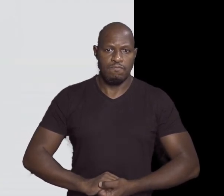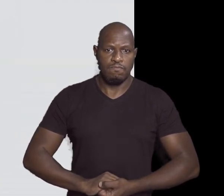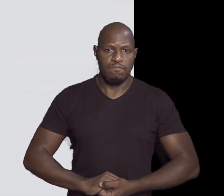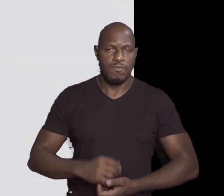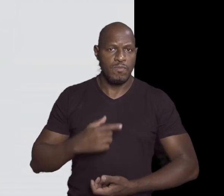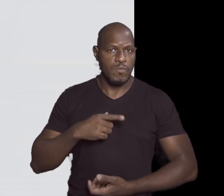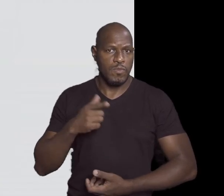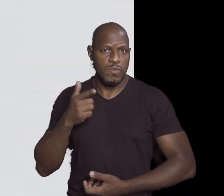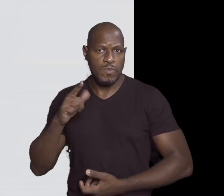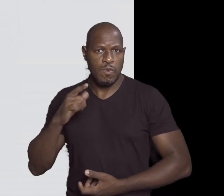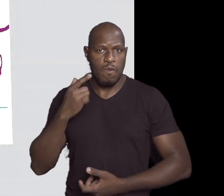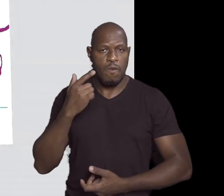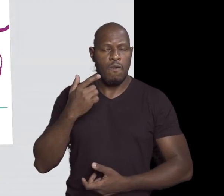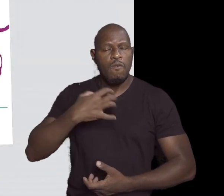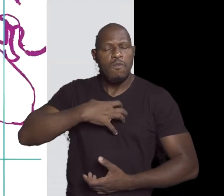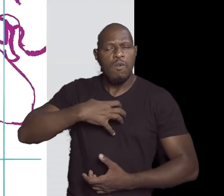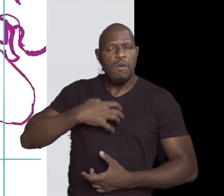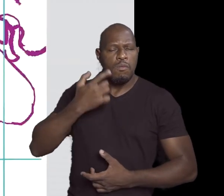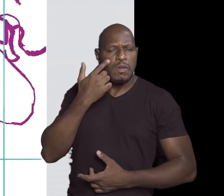outra forma de ver o desenho.